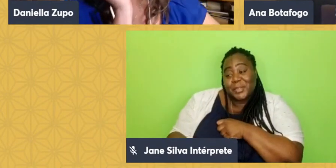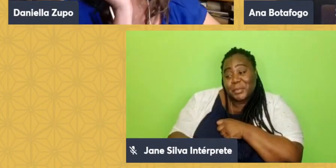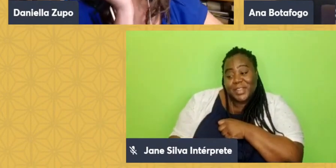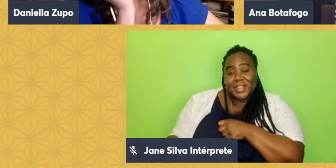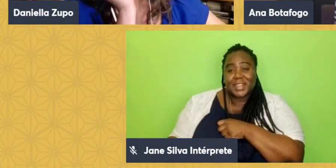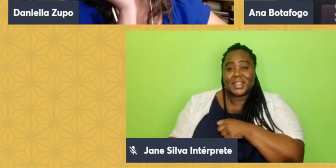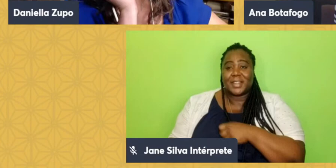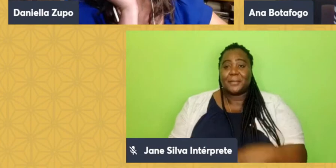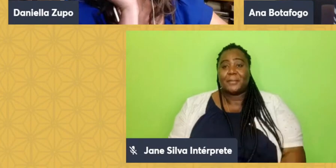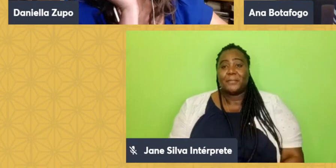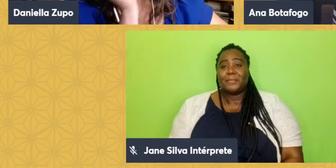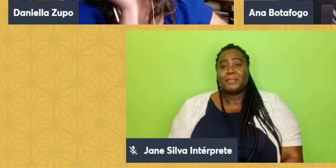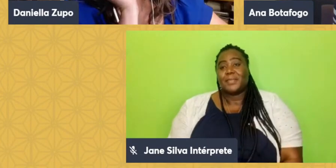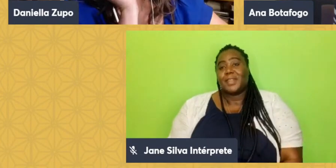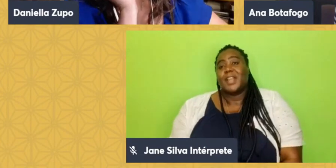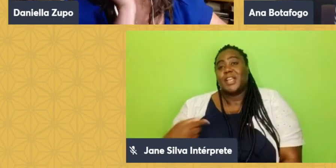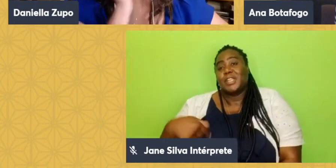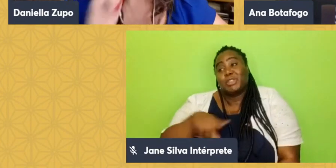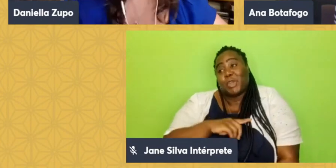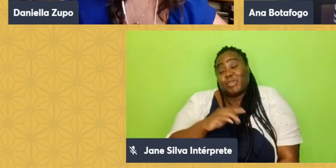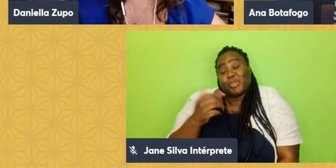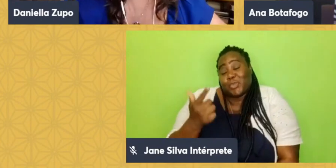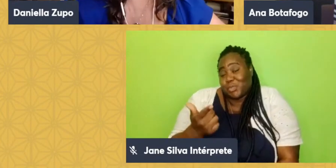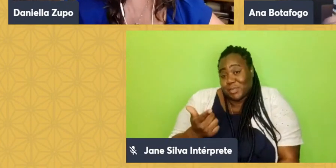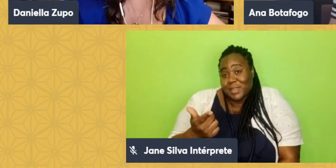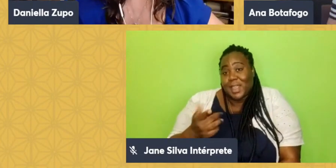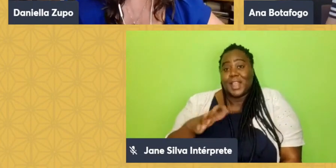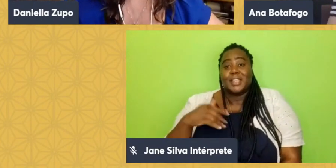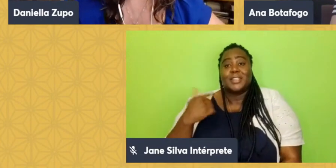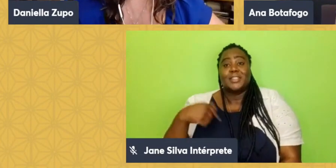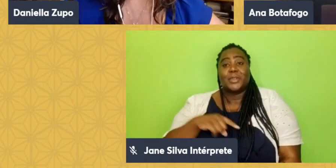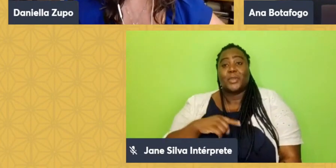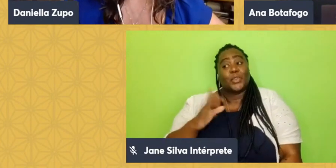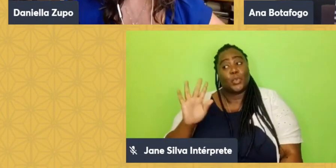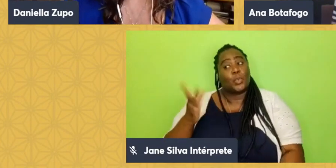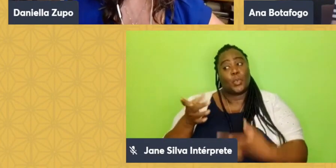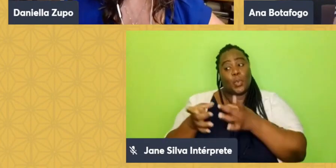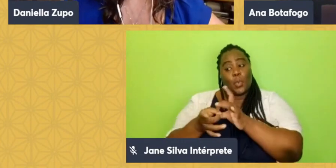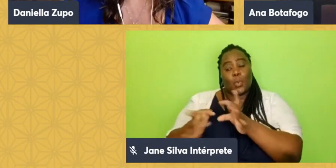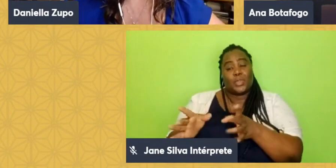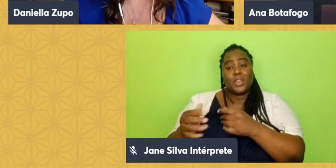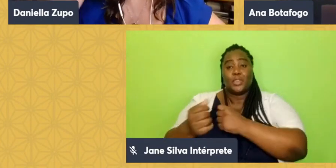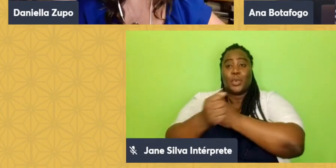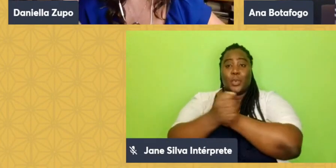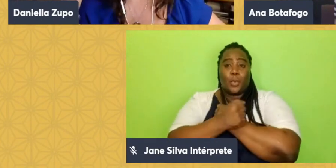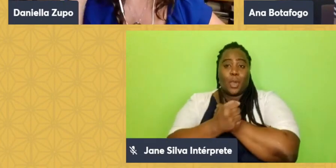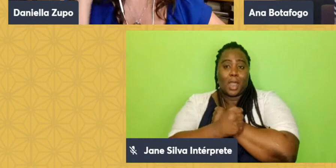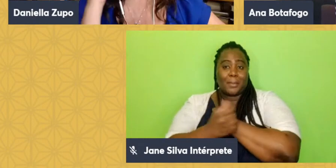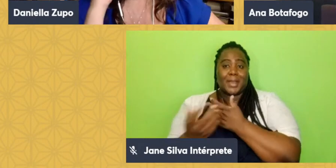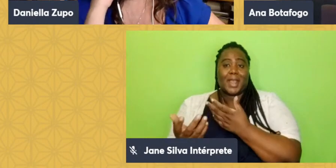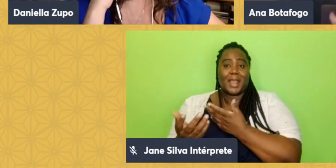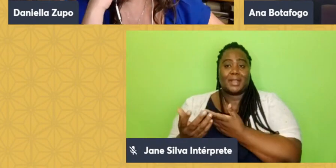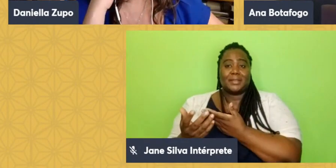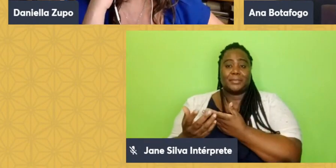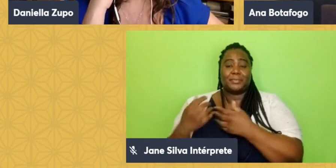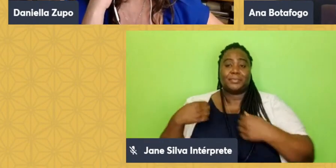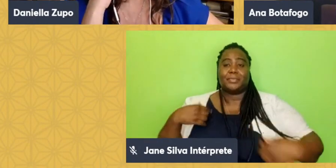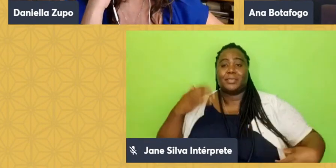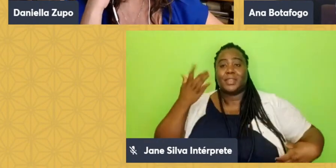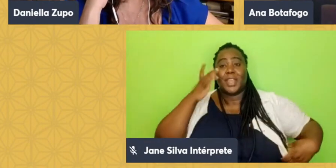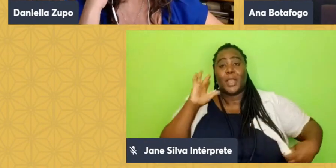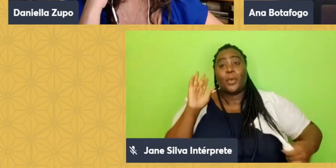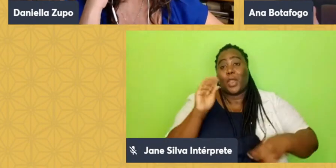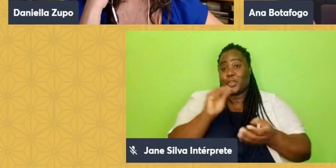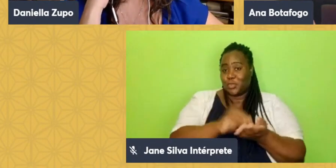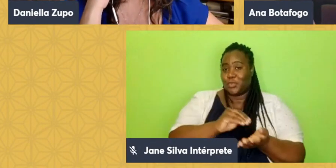muito pequenininhas nisso a gente ainda não tem a gente ainda não permite esse abraço essas e eu acho que